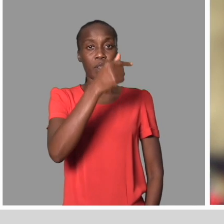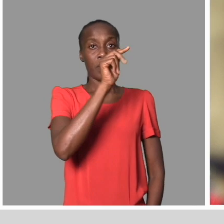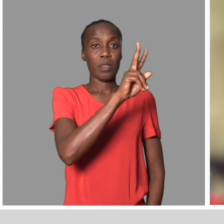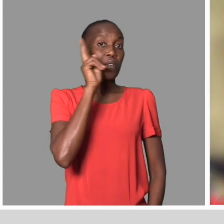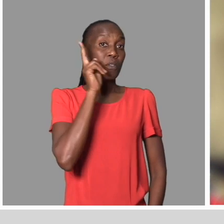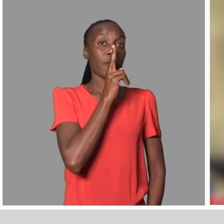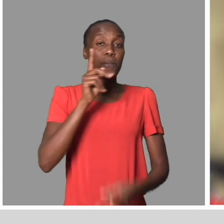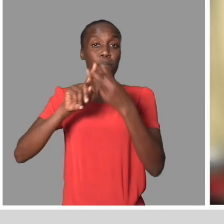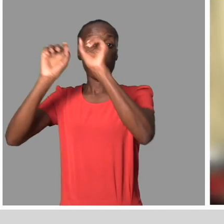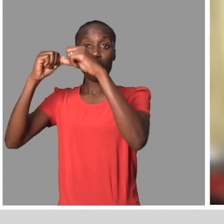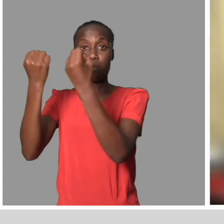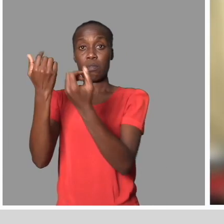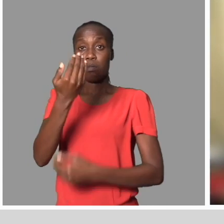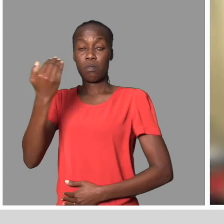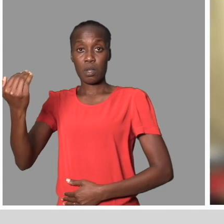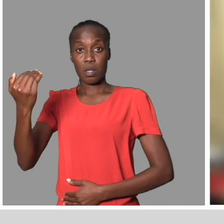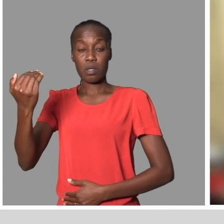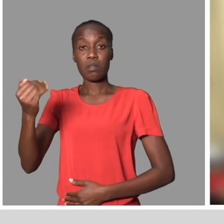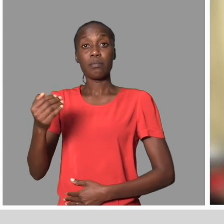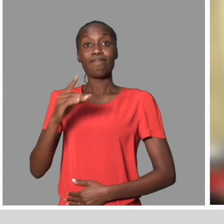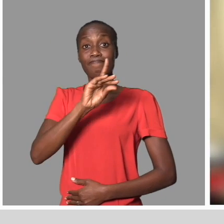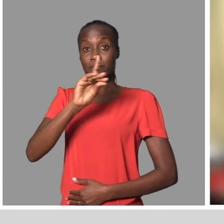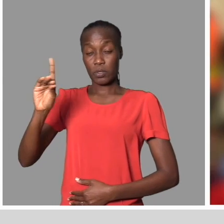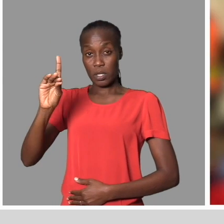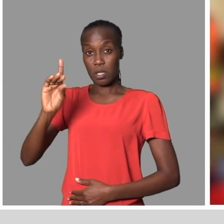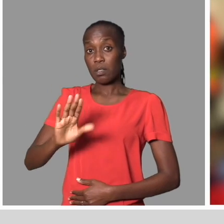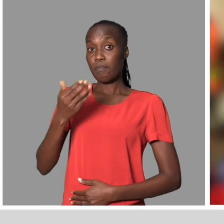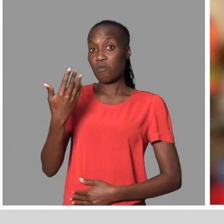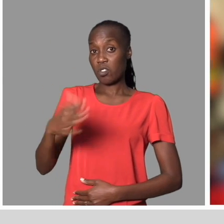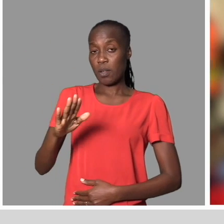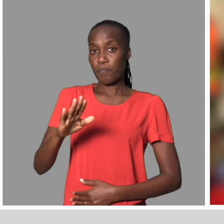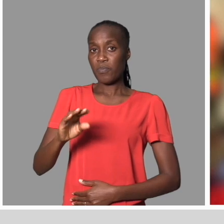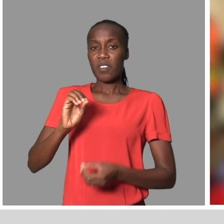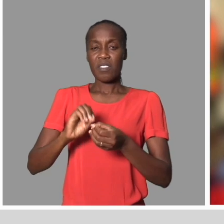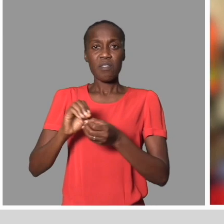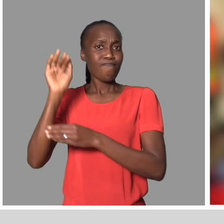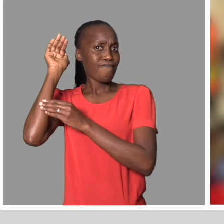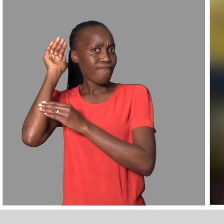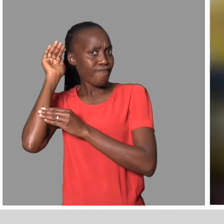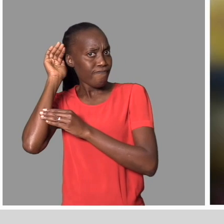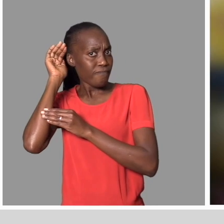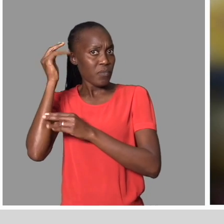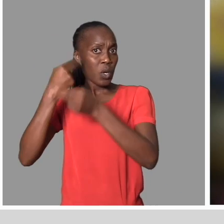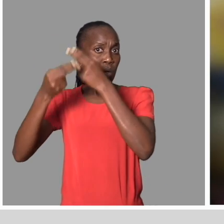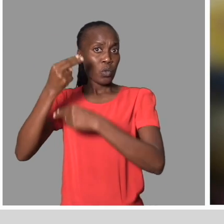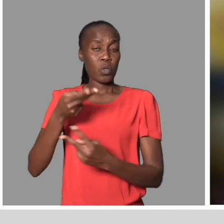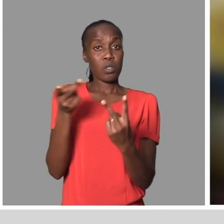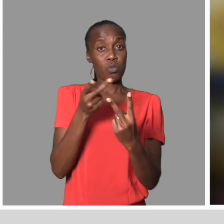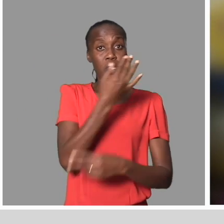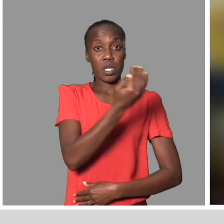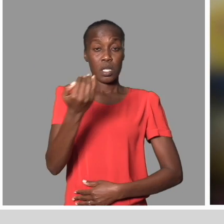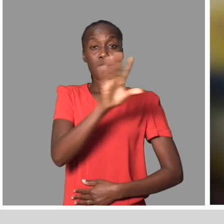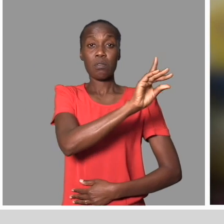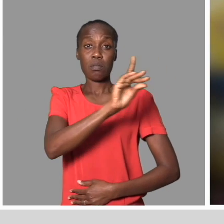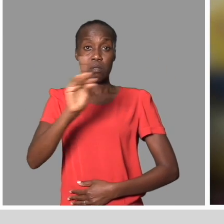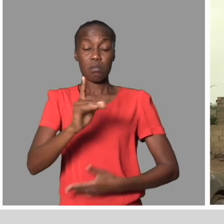A TV Sur de a cooperativa Luana Semeia Sorrisos, depois de ter recebido o vídeo da história das duas crianças com